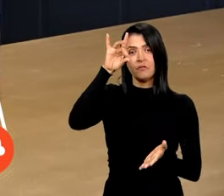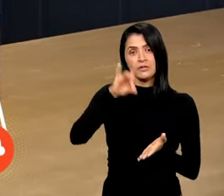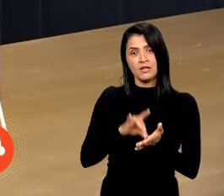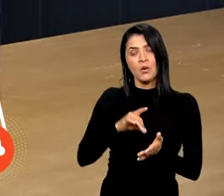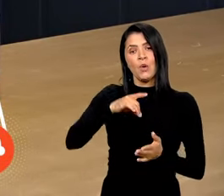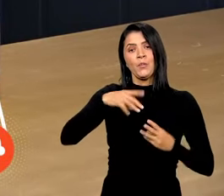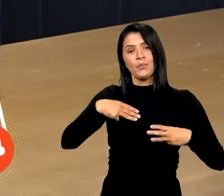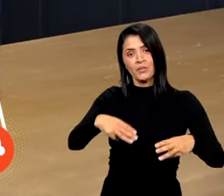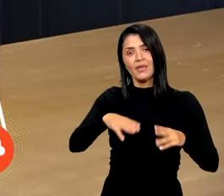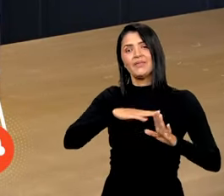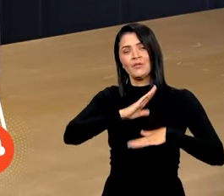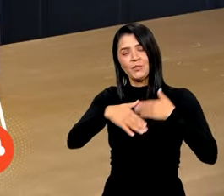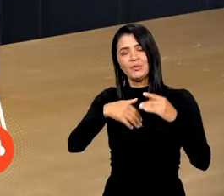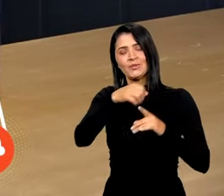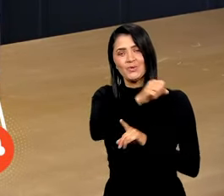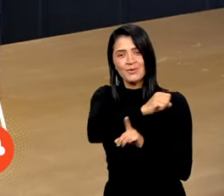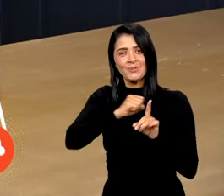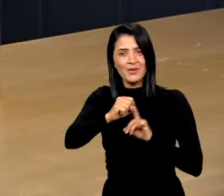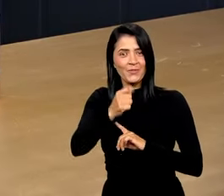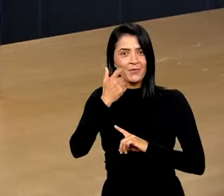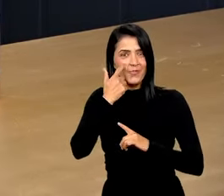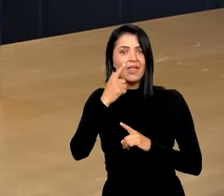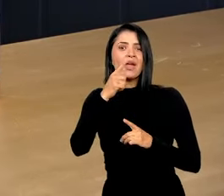do Desenvolvimento Social.